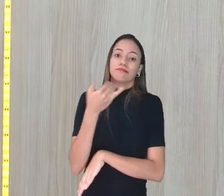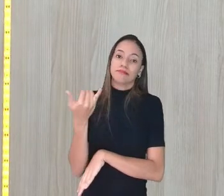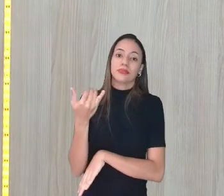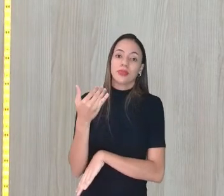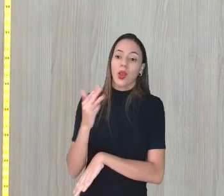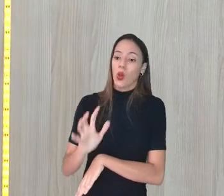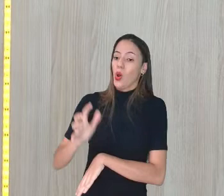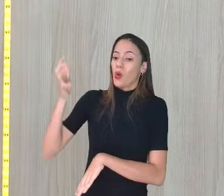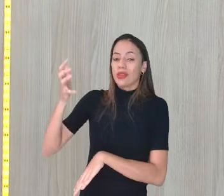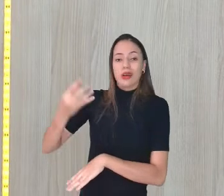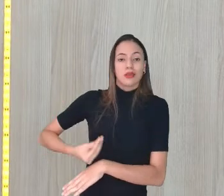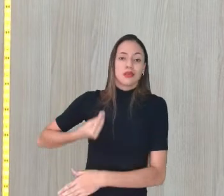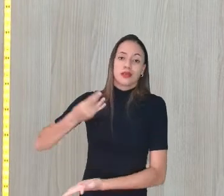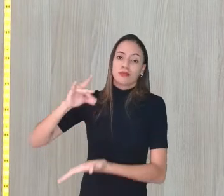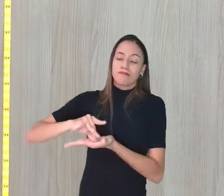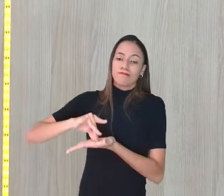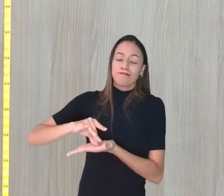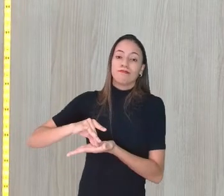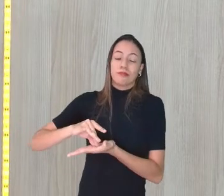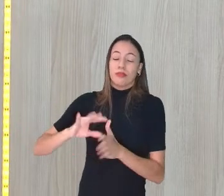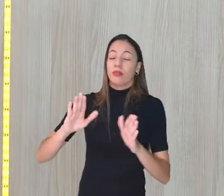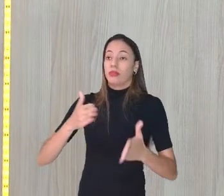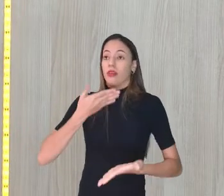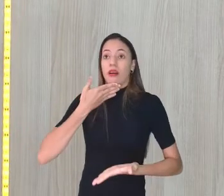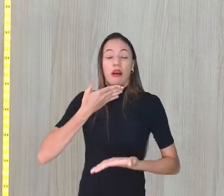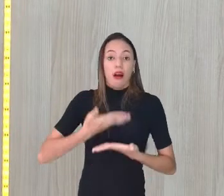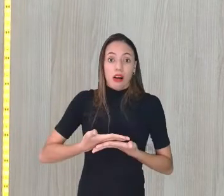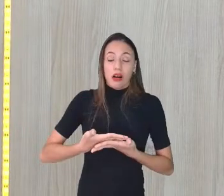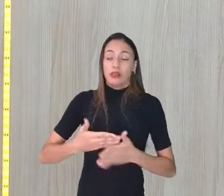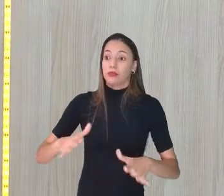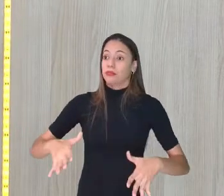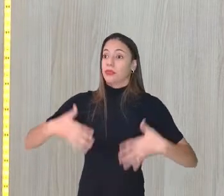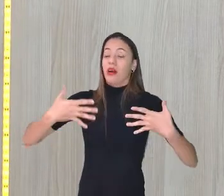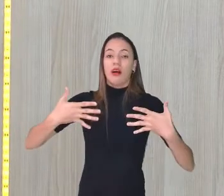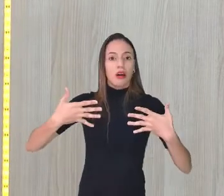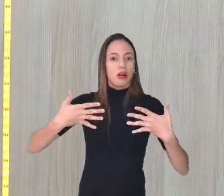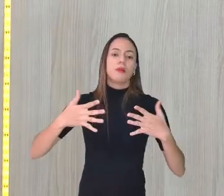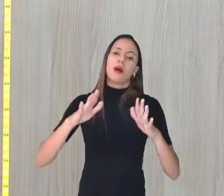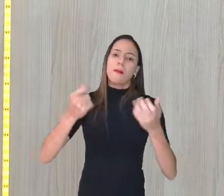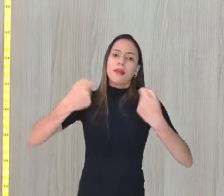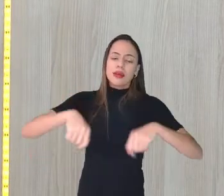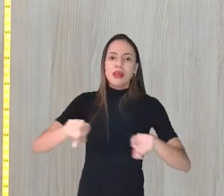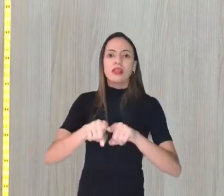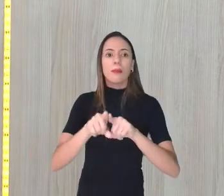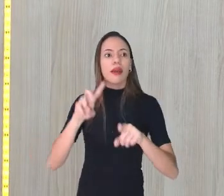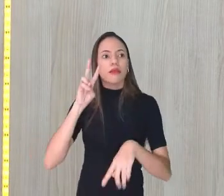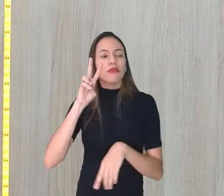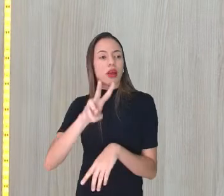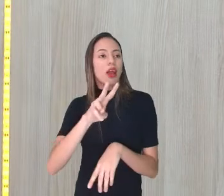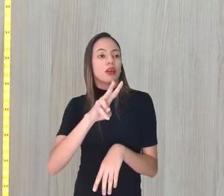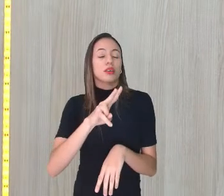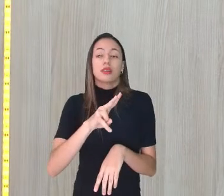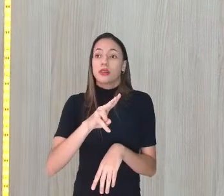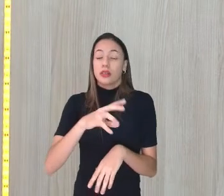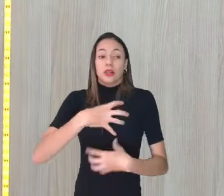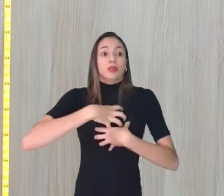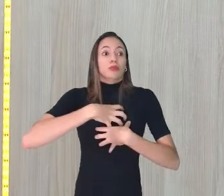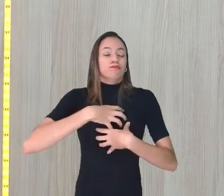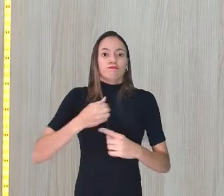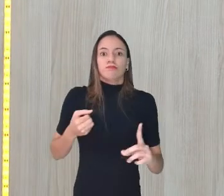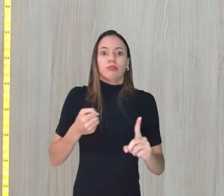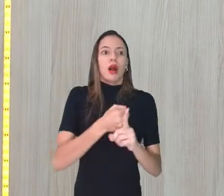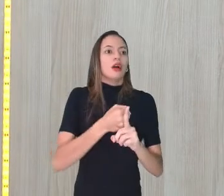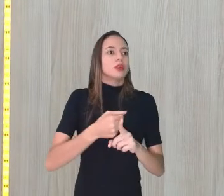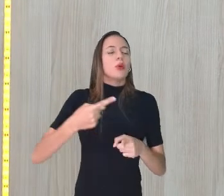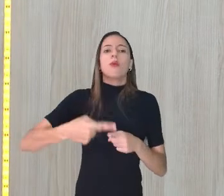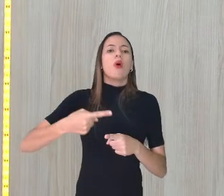realidade, é chocante, né? Mas a gente precisa, às vezes, ver e ter esse choque mesmo de realidade, porque para a gente se